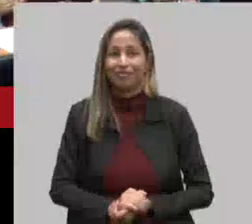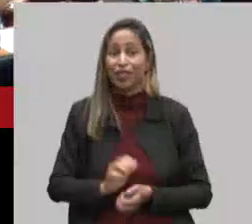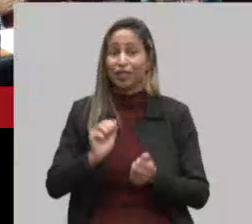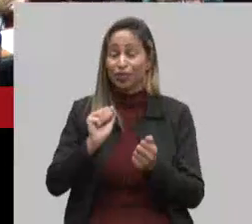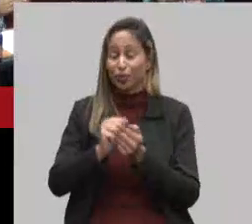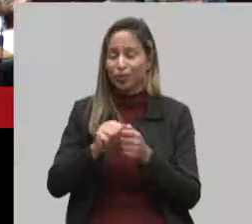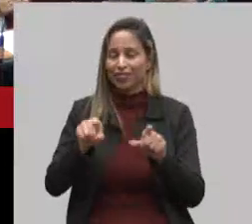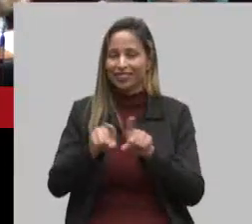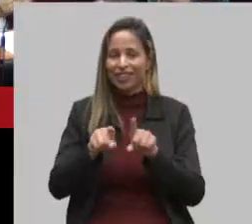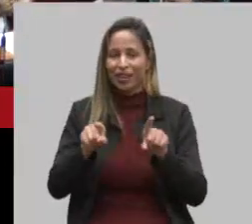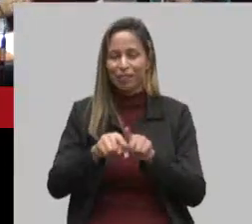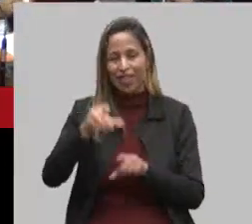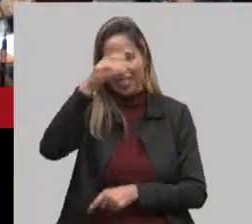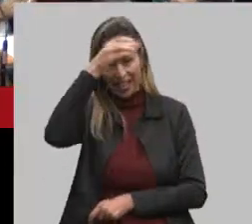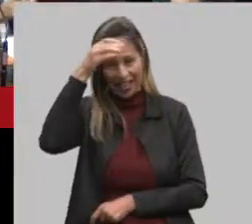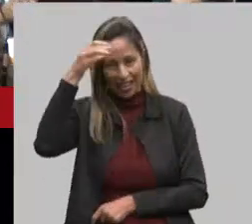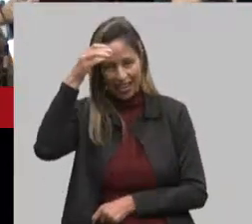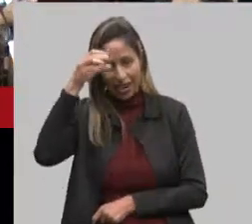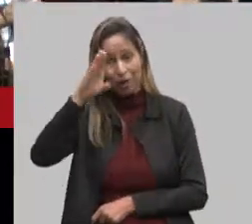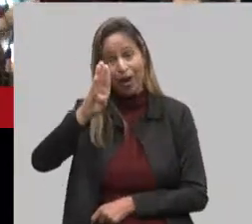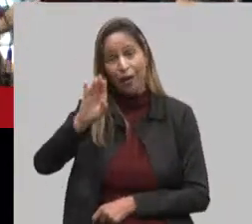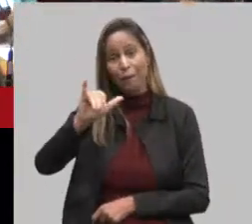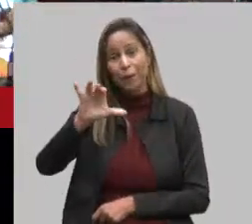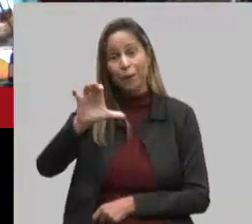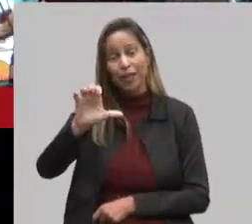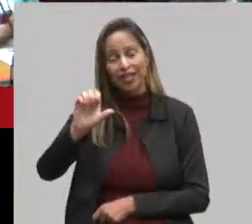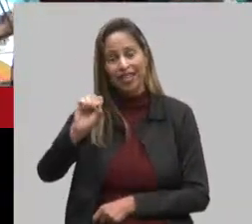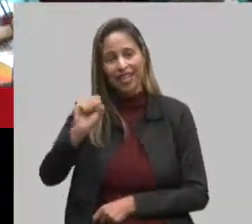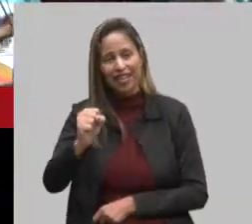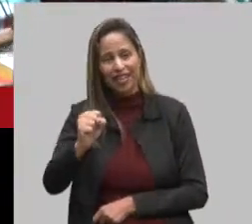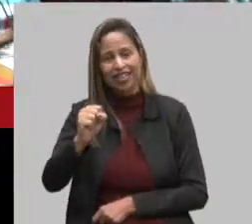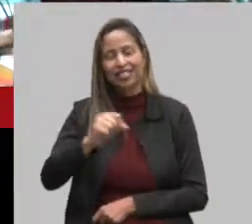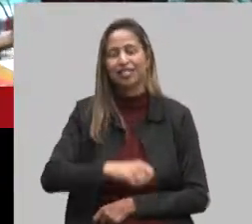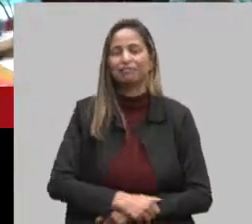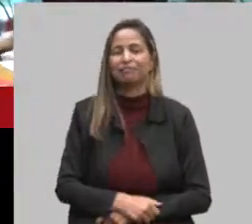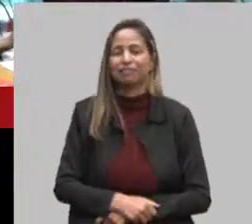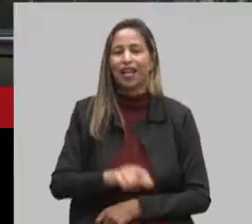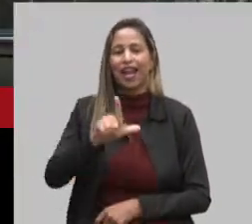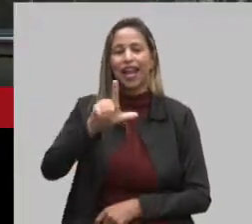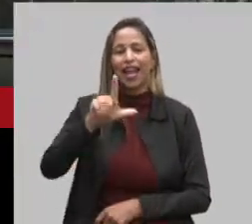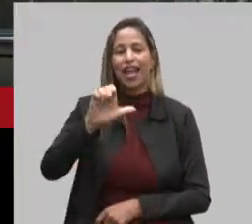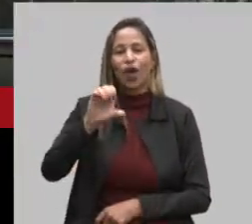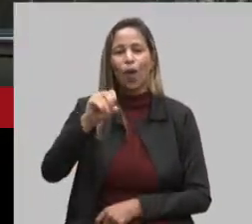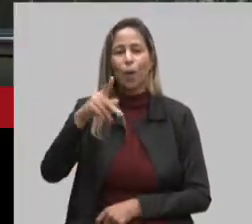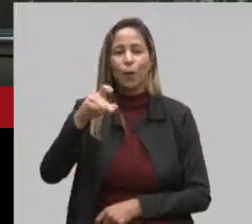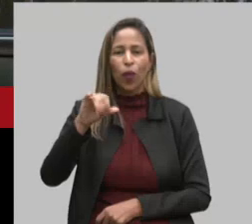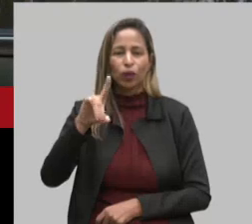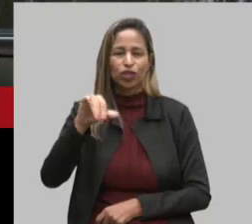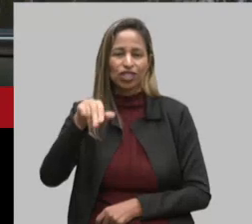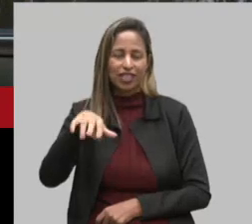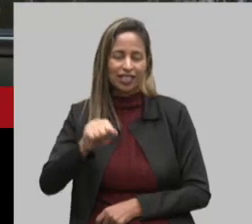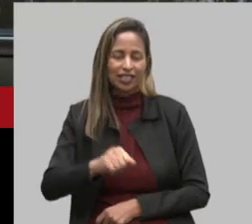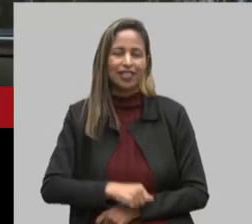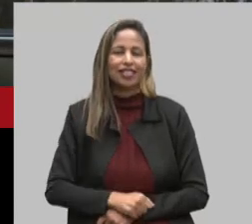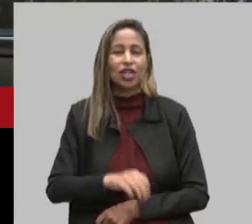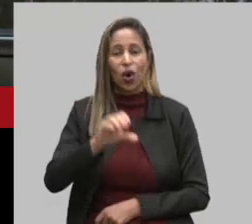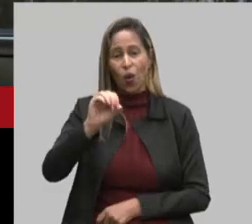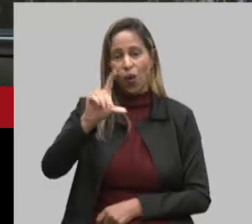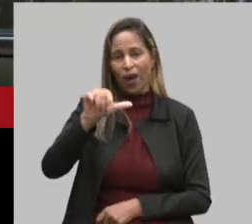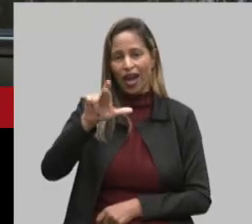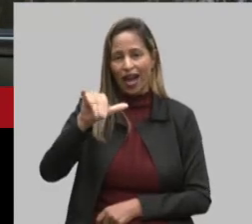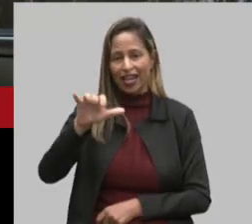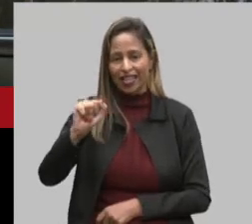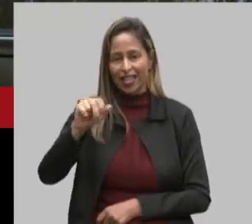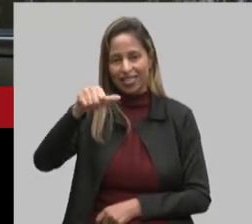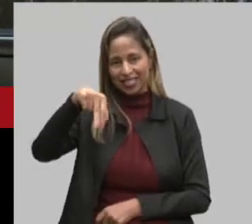são Câmara Municipal de Bicas Cataguazes teador Leopoldina Mar de Espanha olaria e Santana